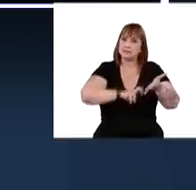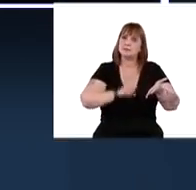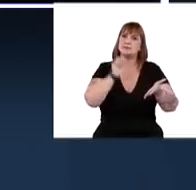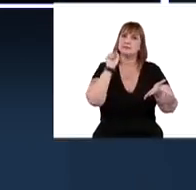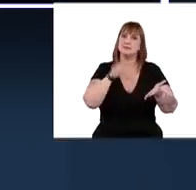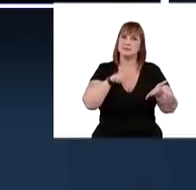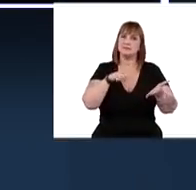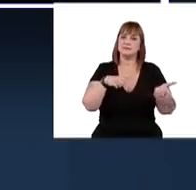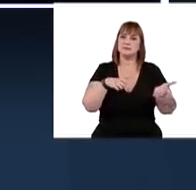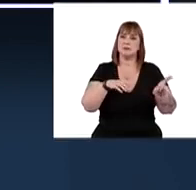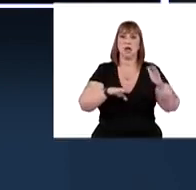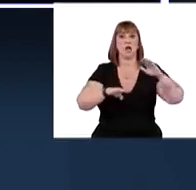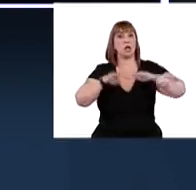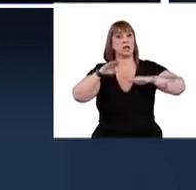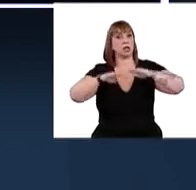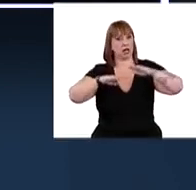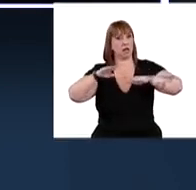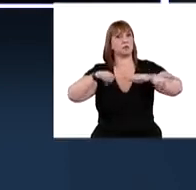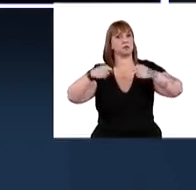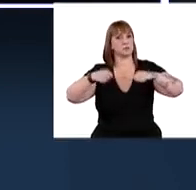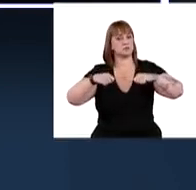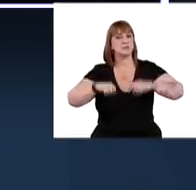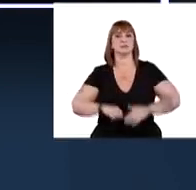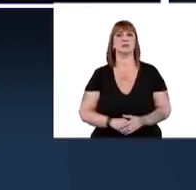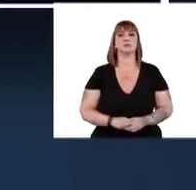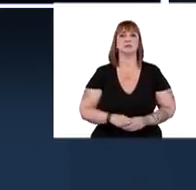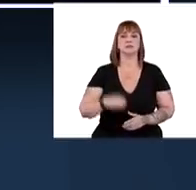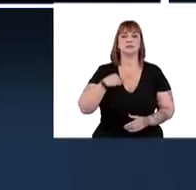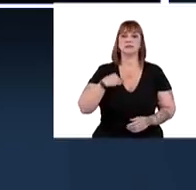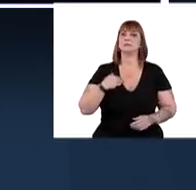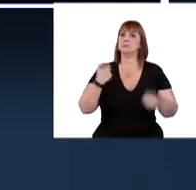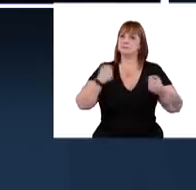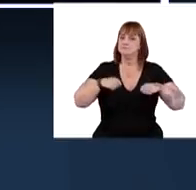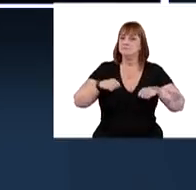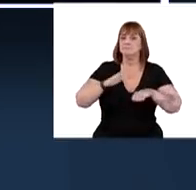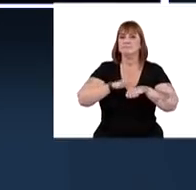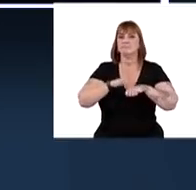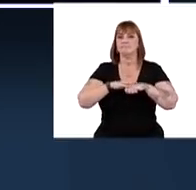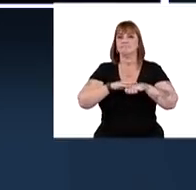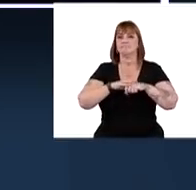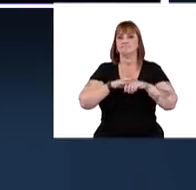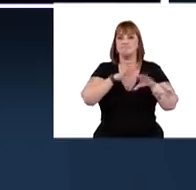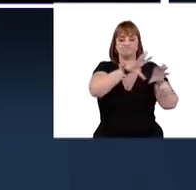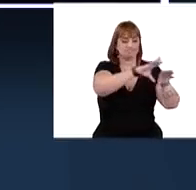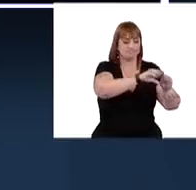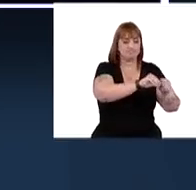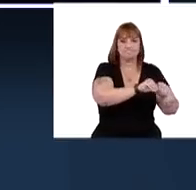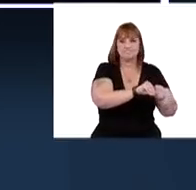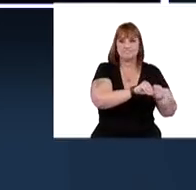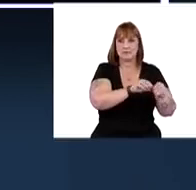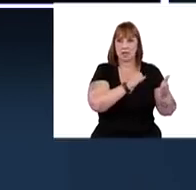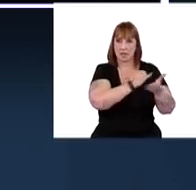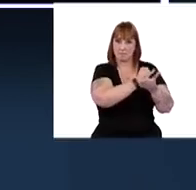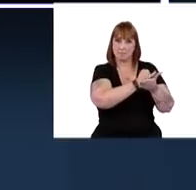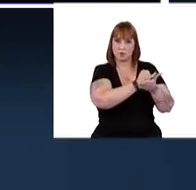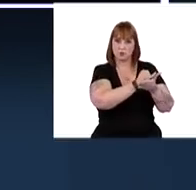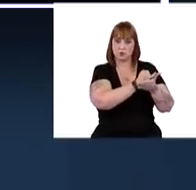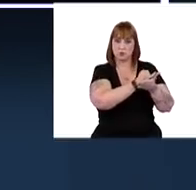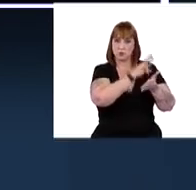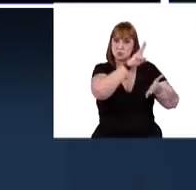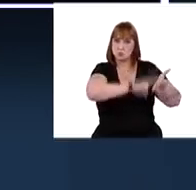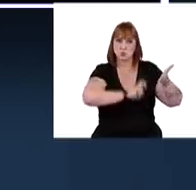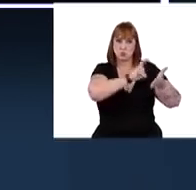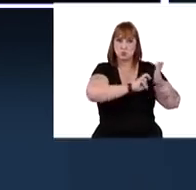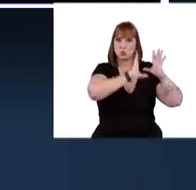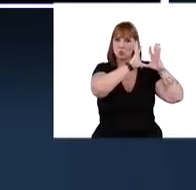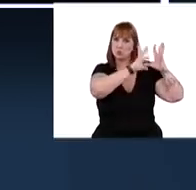sim, mas equilibradamente. Portanto, eu tenho que fazer uma migração desse imposto que hoje, aliás, tributos de todos